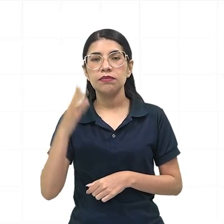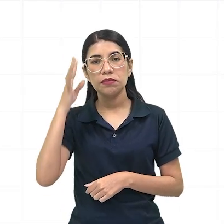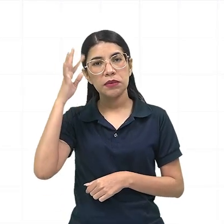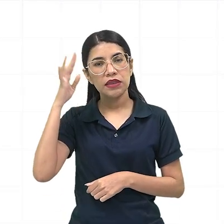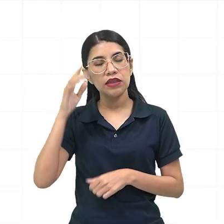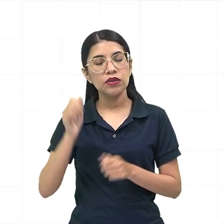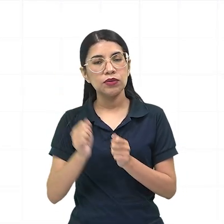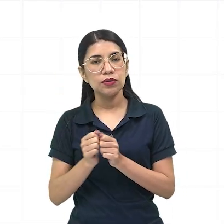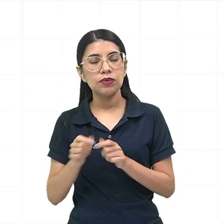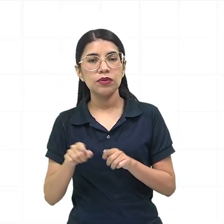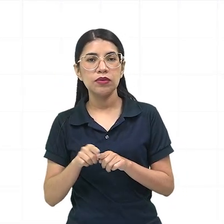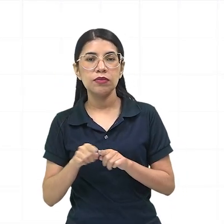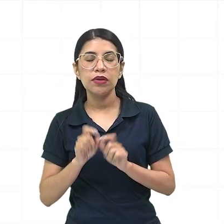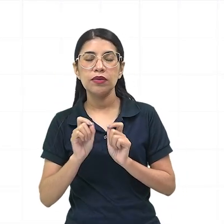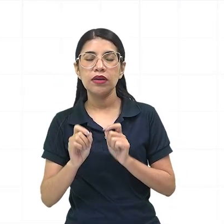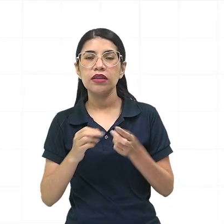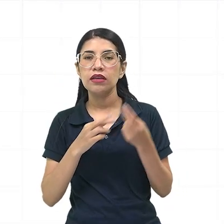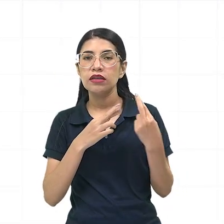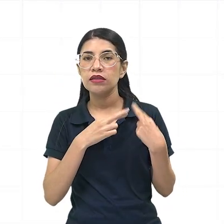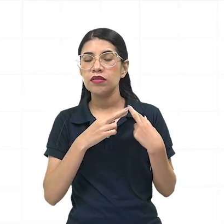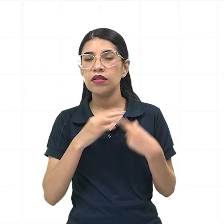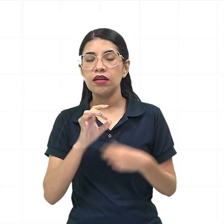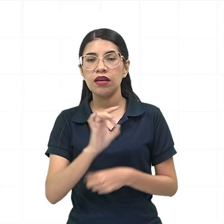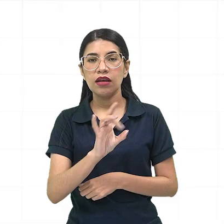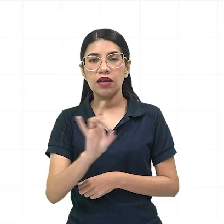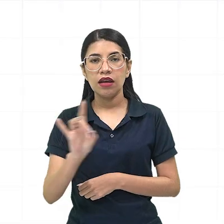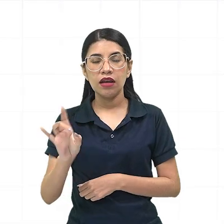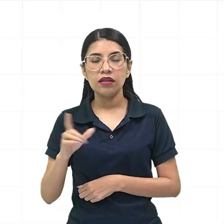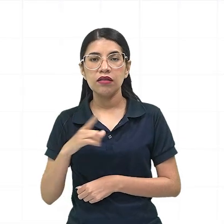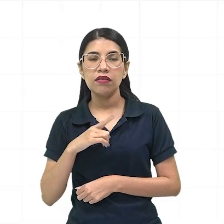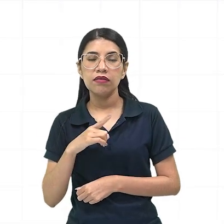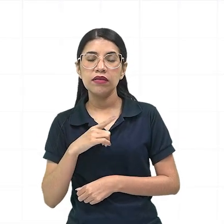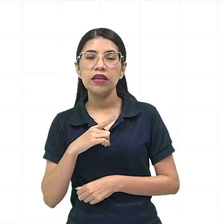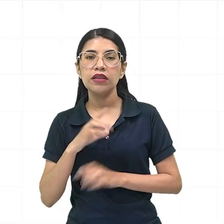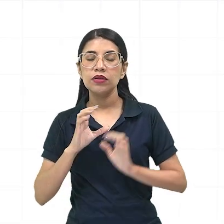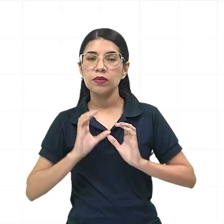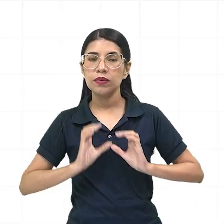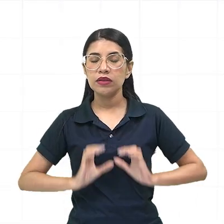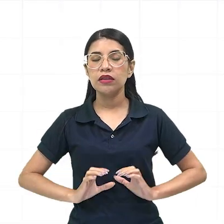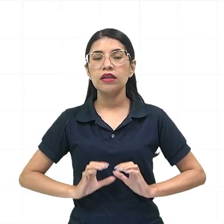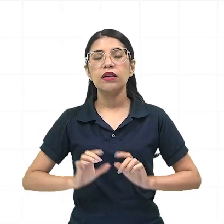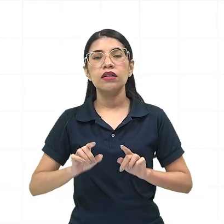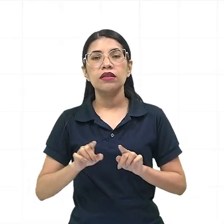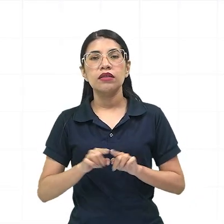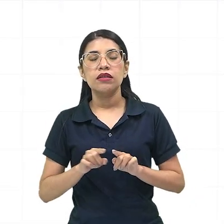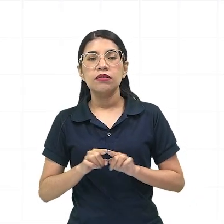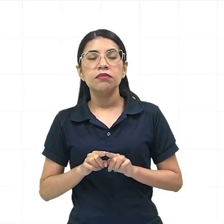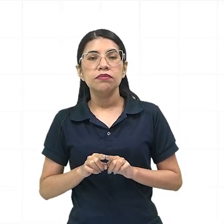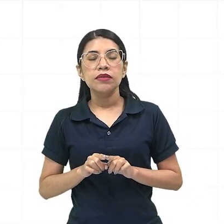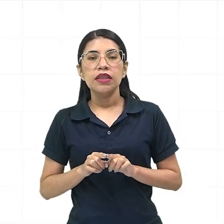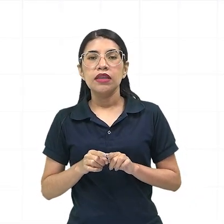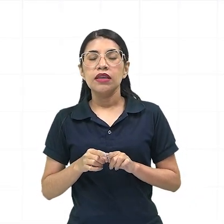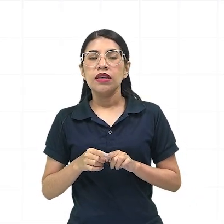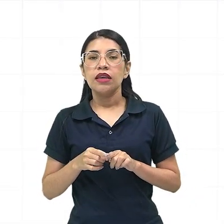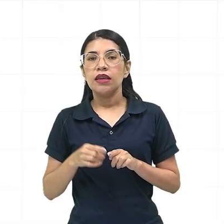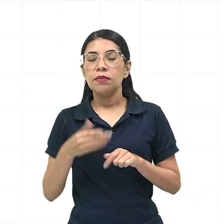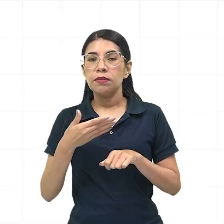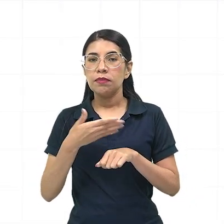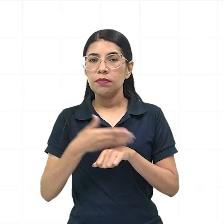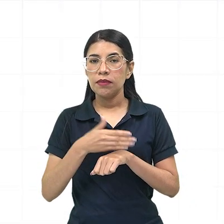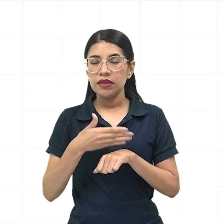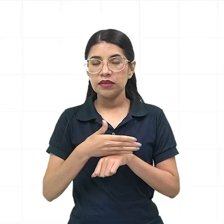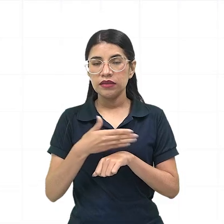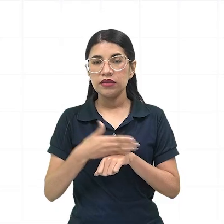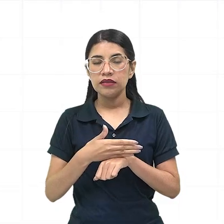pensar na responsabilidade que nós temos como cidadãos, como pessoas que praticam